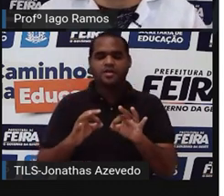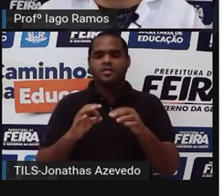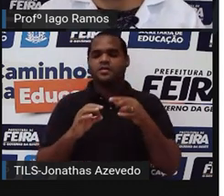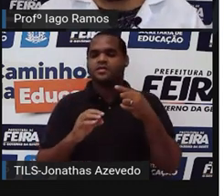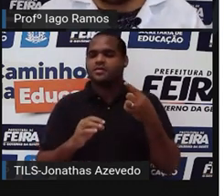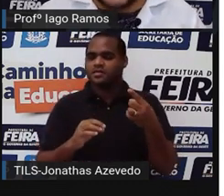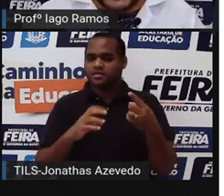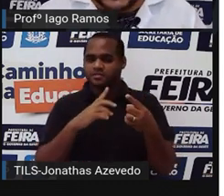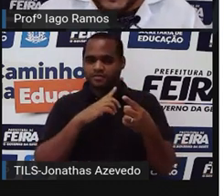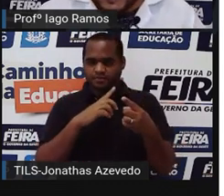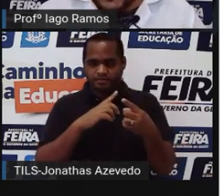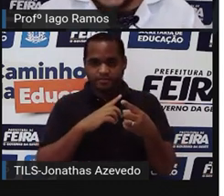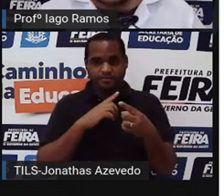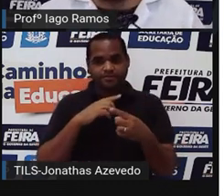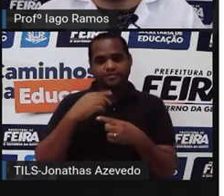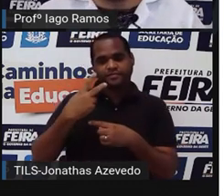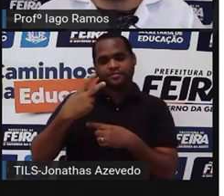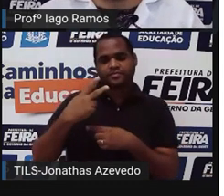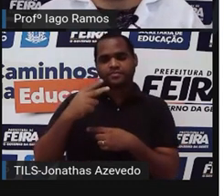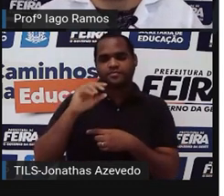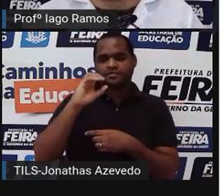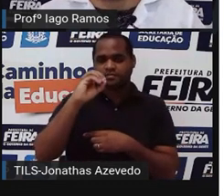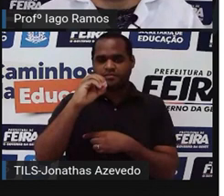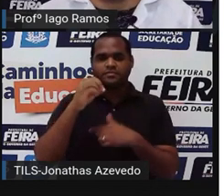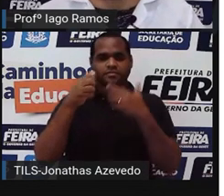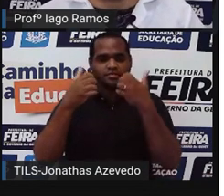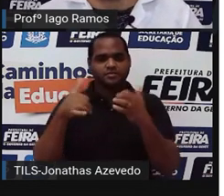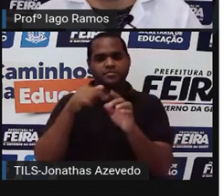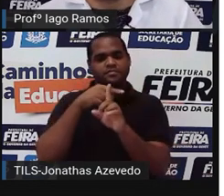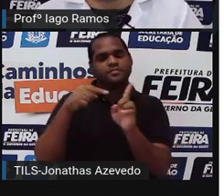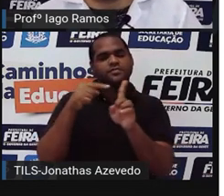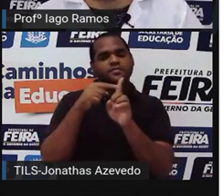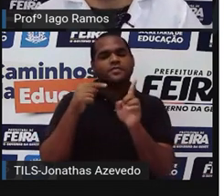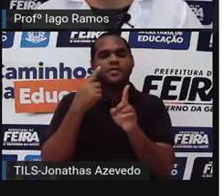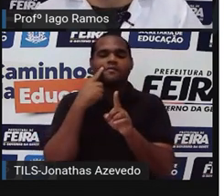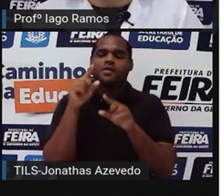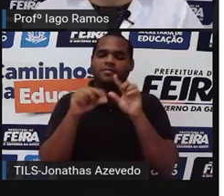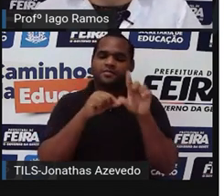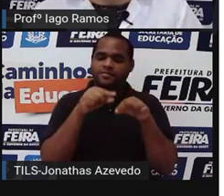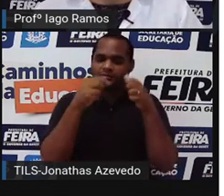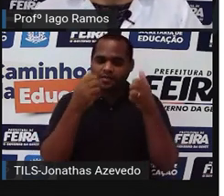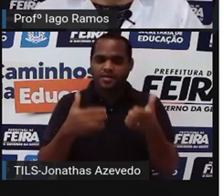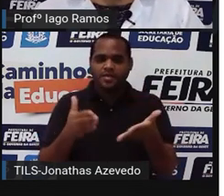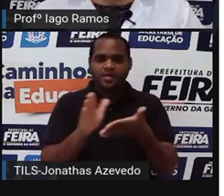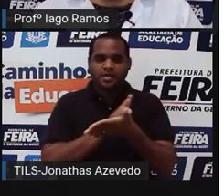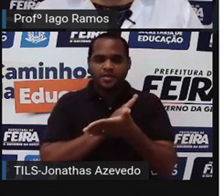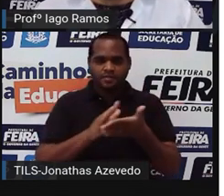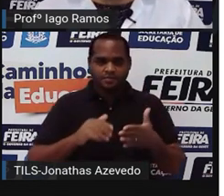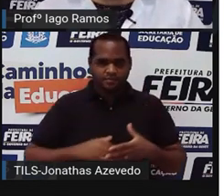grau incompletas, beleza? Para ver todos os detalhes. E olha só.